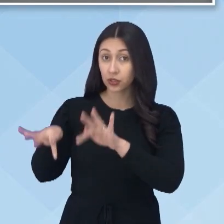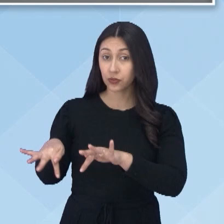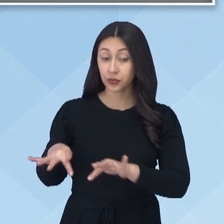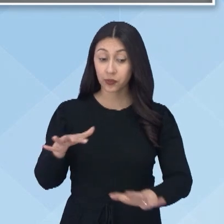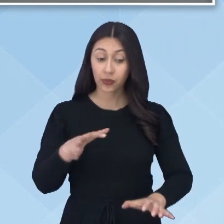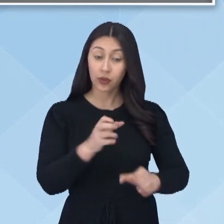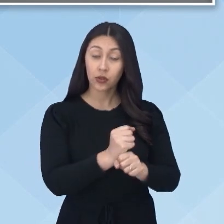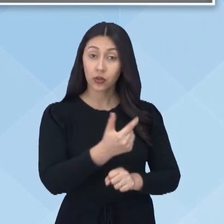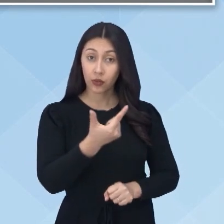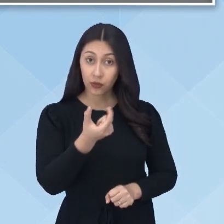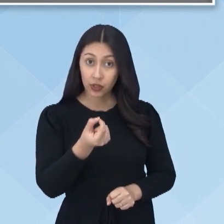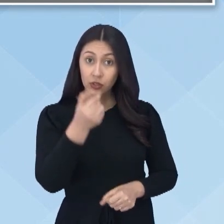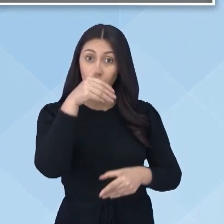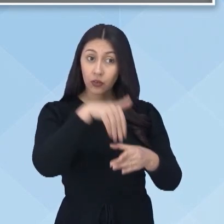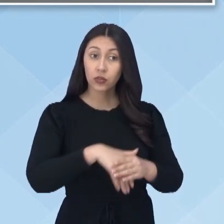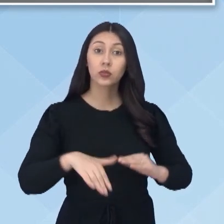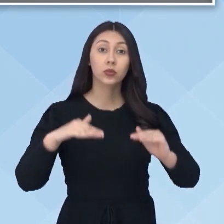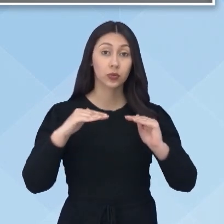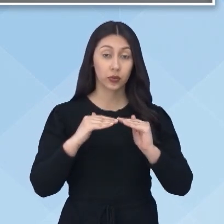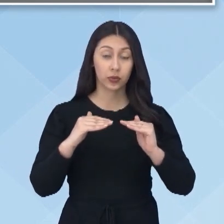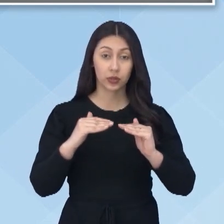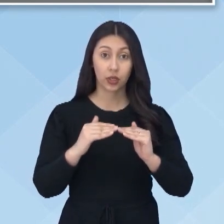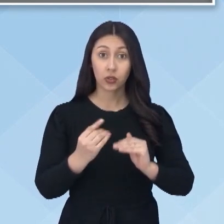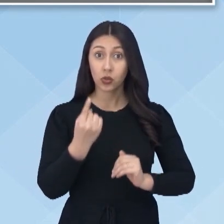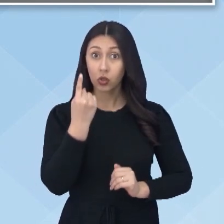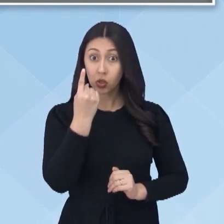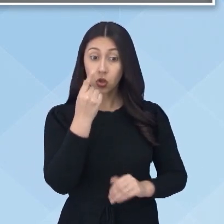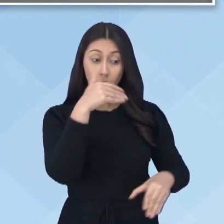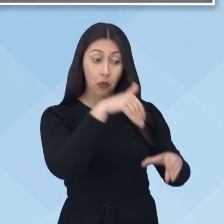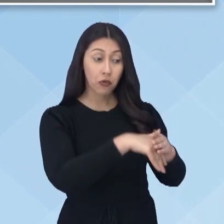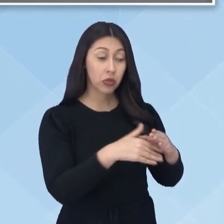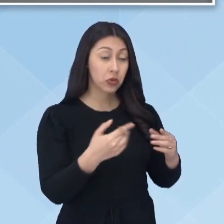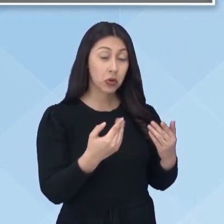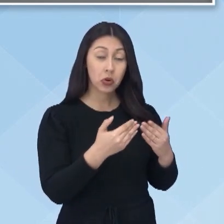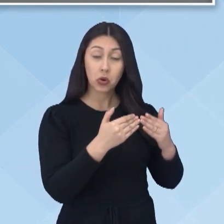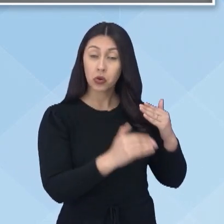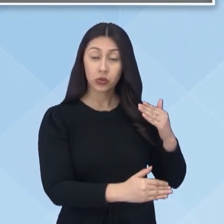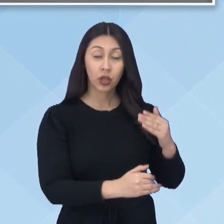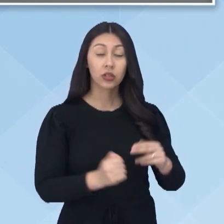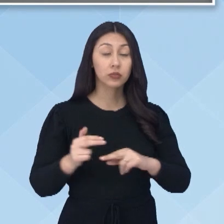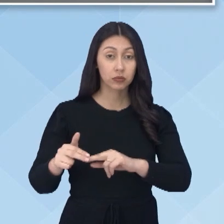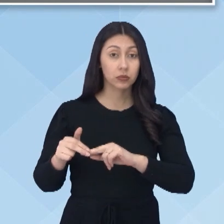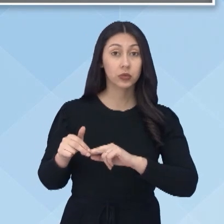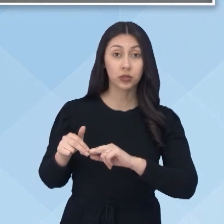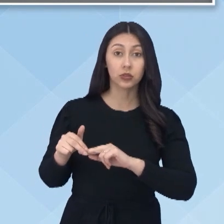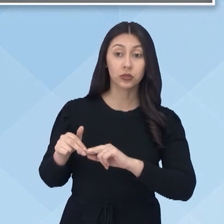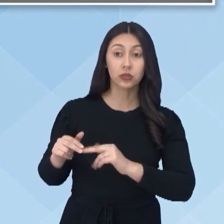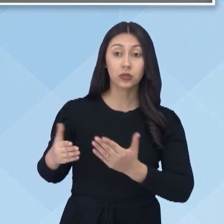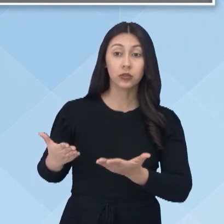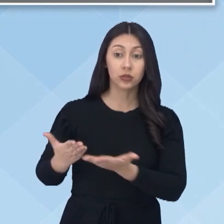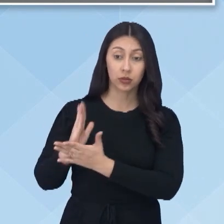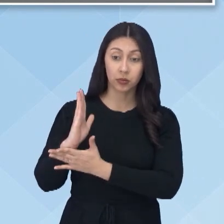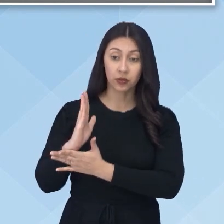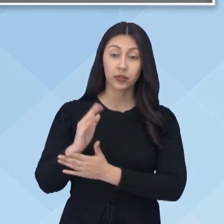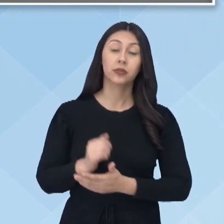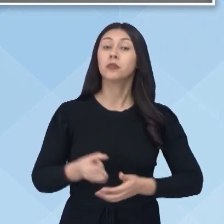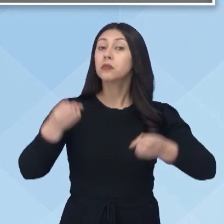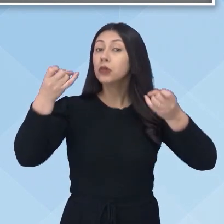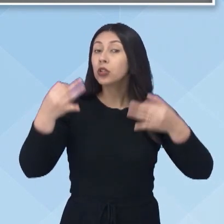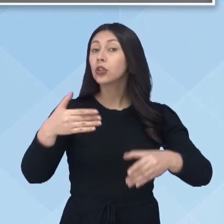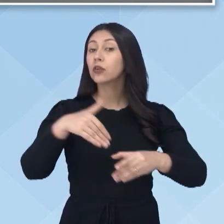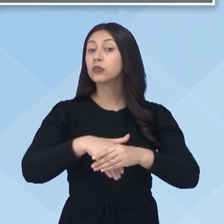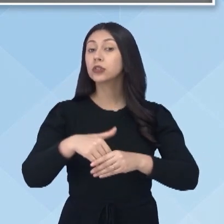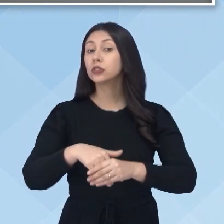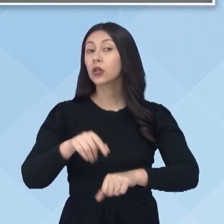20 votos favoráveis, 1 voto contrário, senhor Com presidente. 20 votos favoráveis, está aprovado. Justificativa de votação por